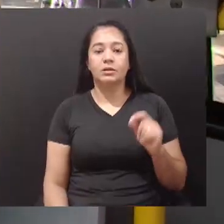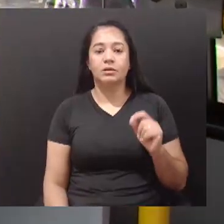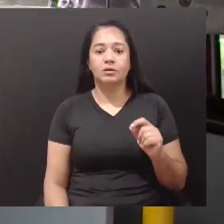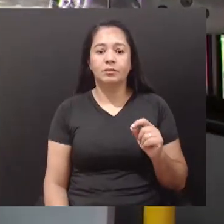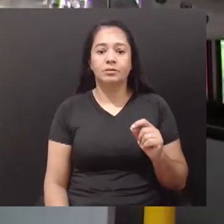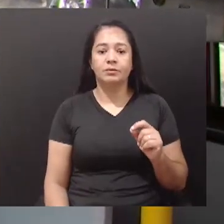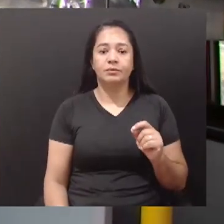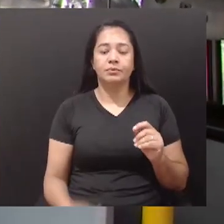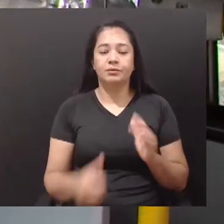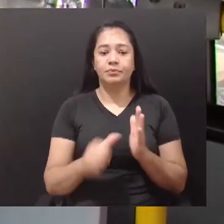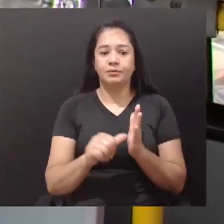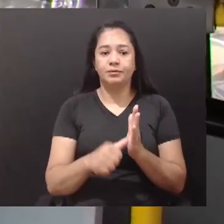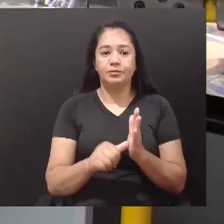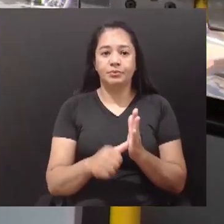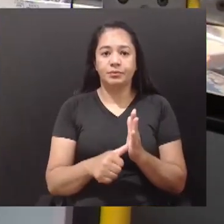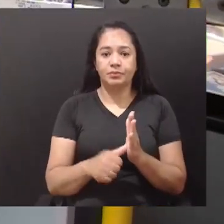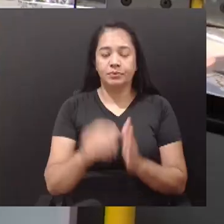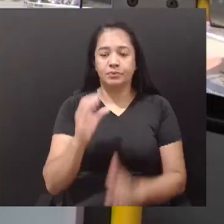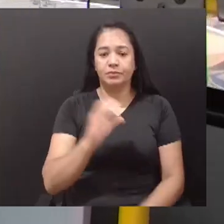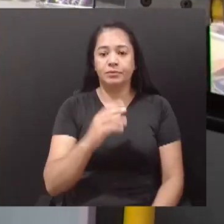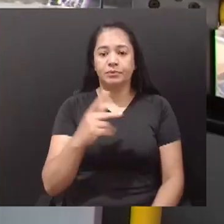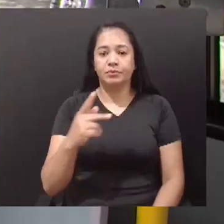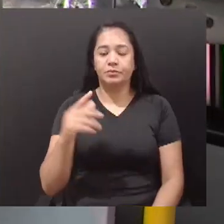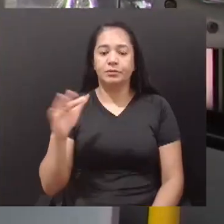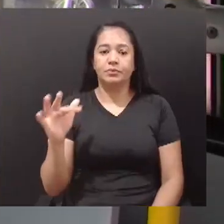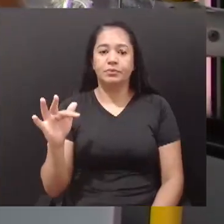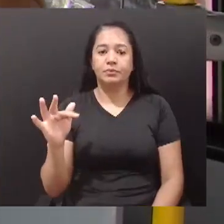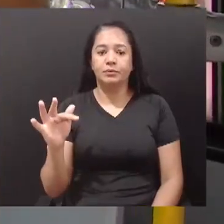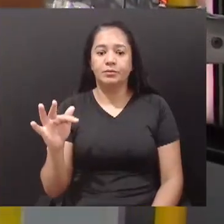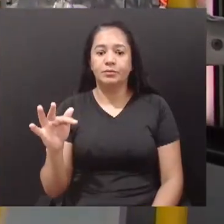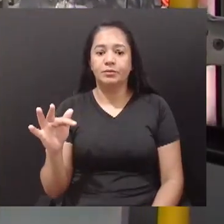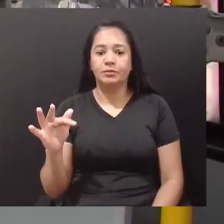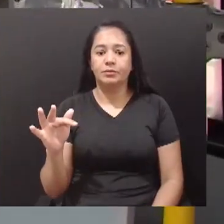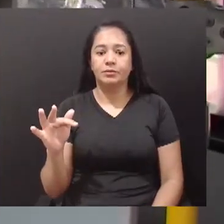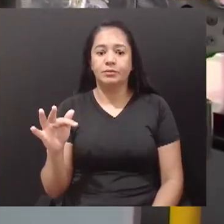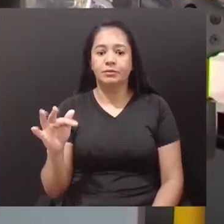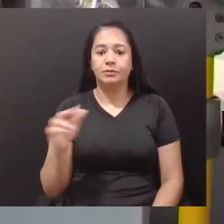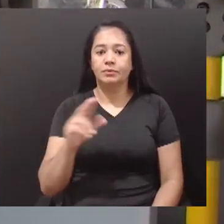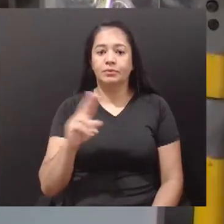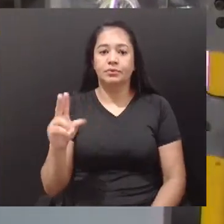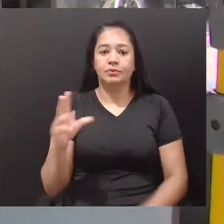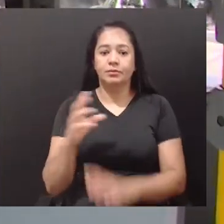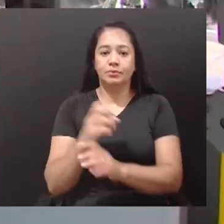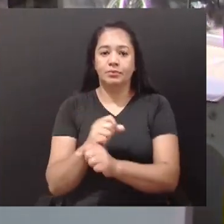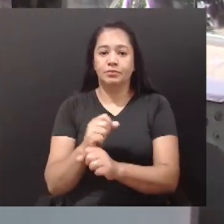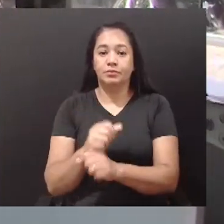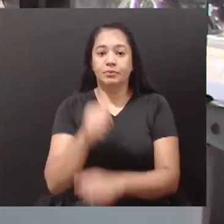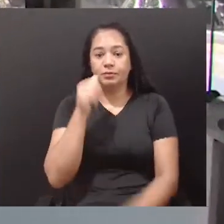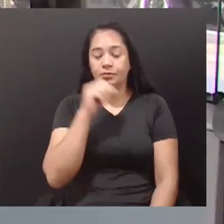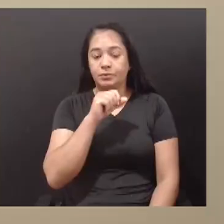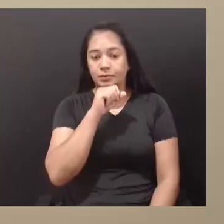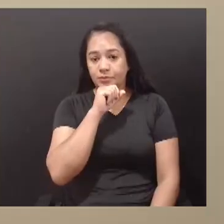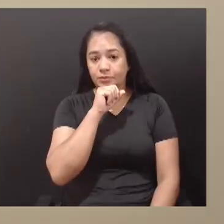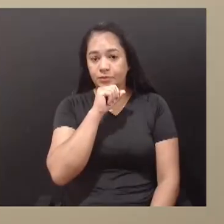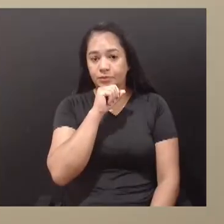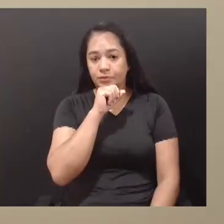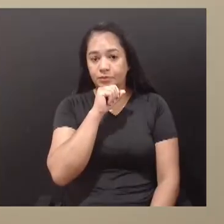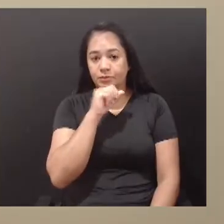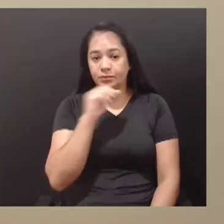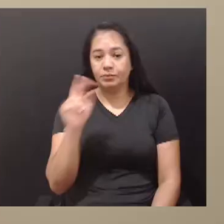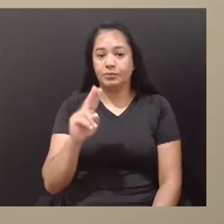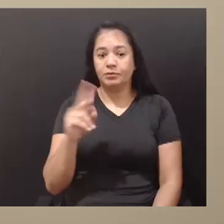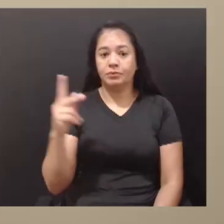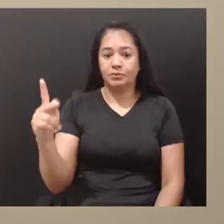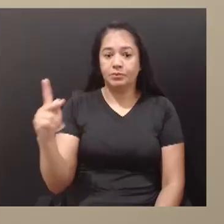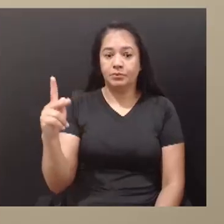o RG, o CPF, falar o nome completo da mãe, o nome completo dela e